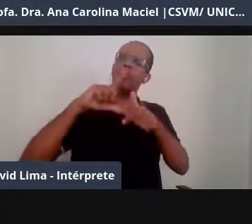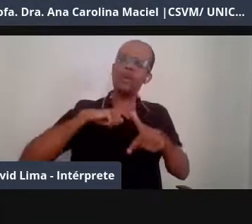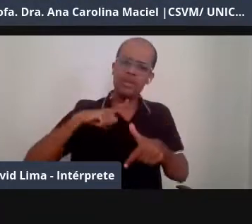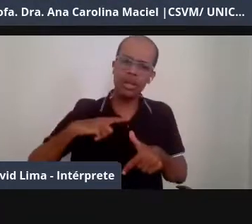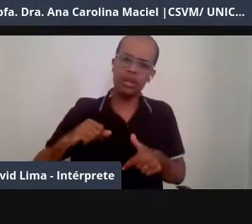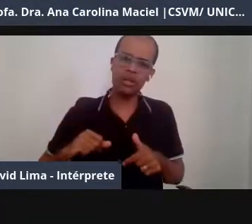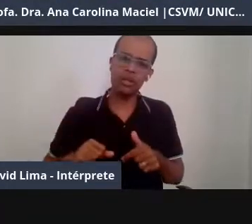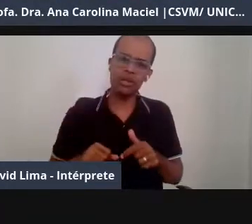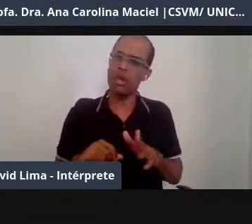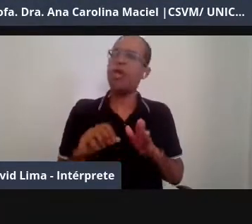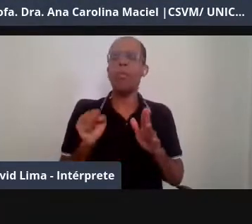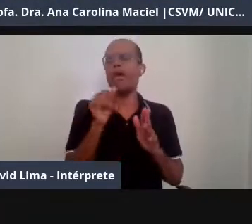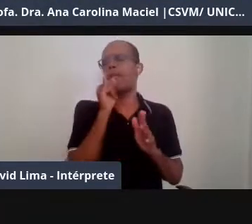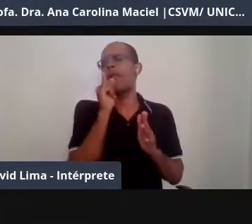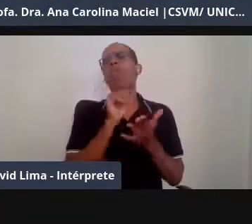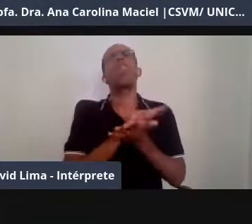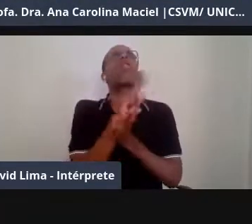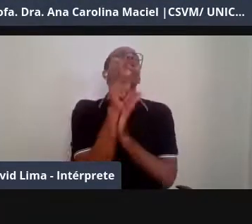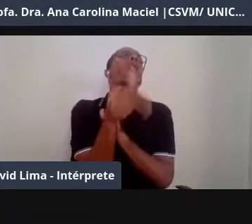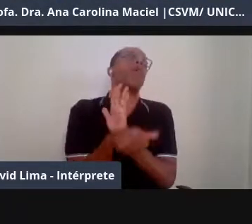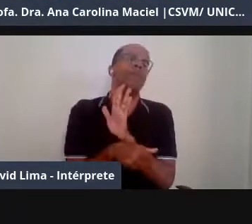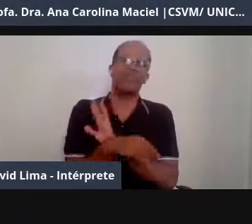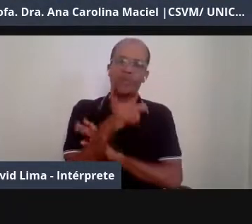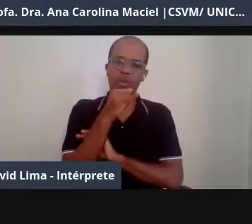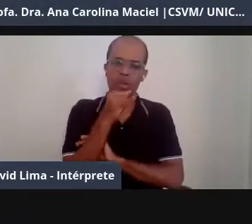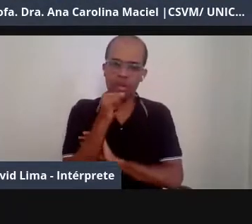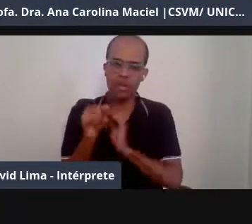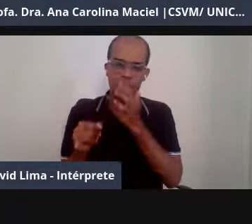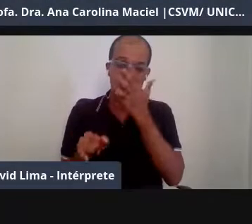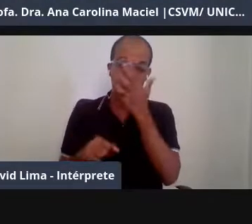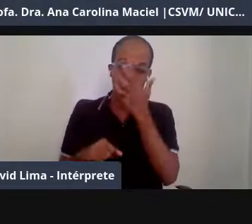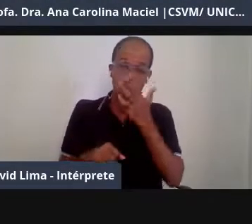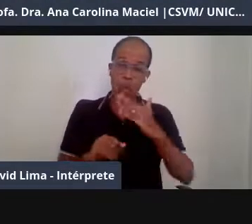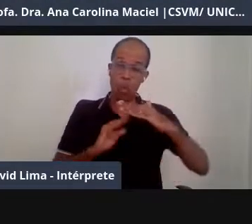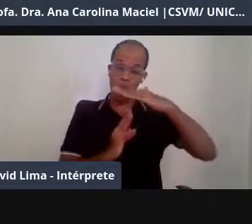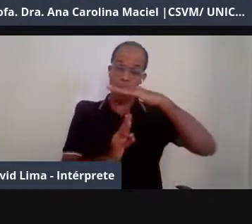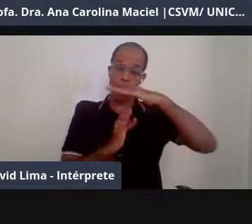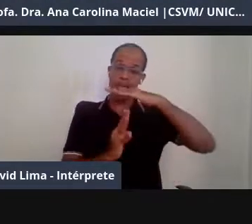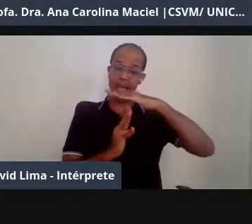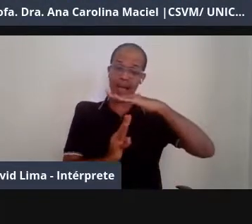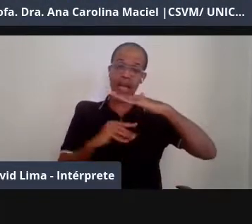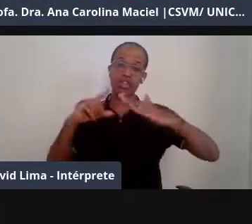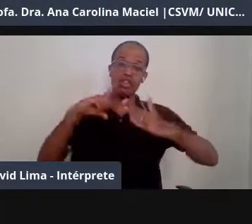dar mil exemplos. Por exemplo, o compromisso do imigrante